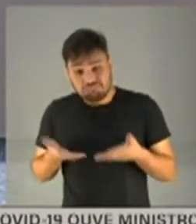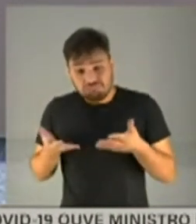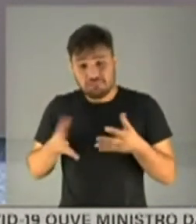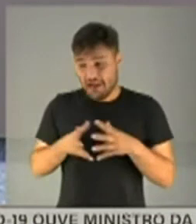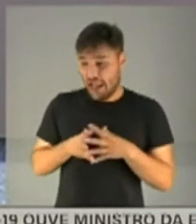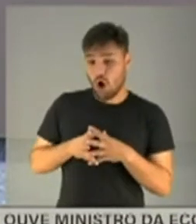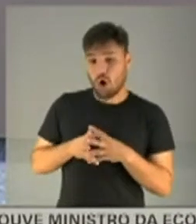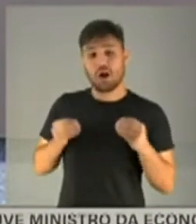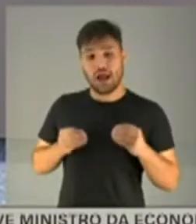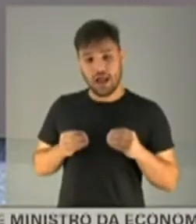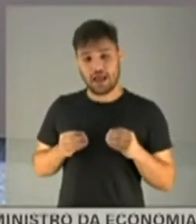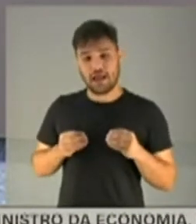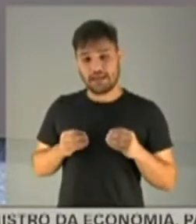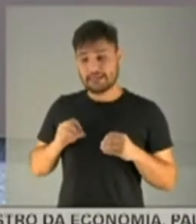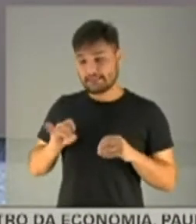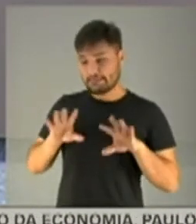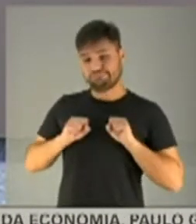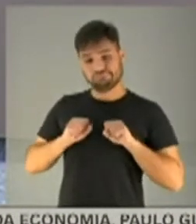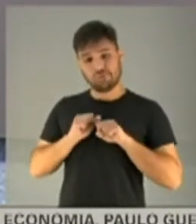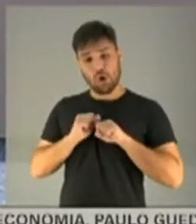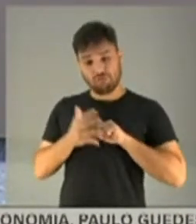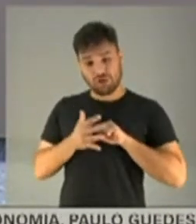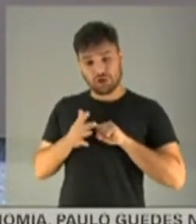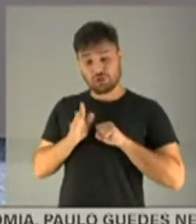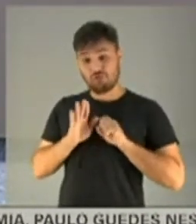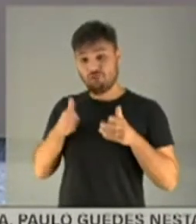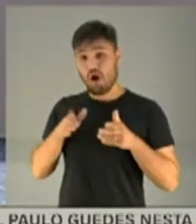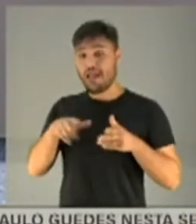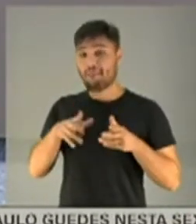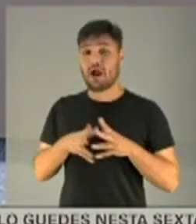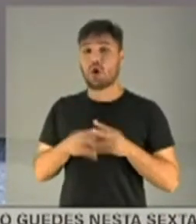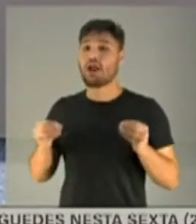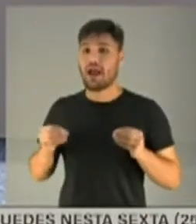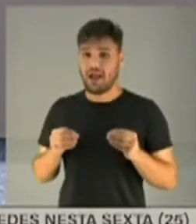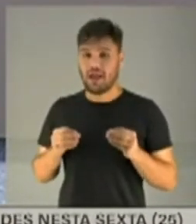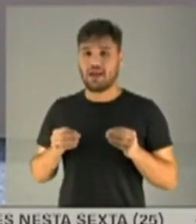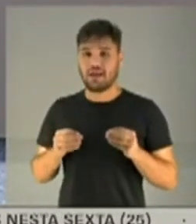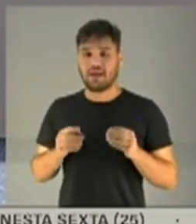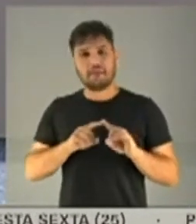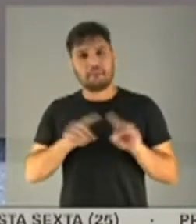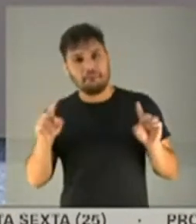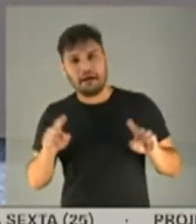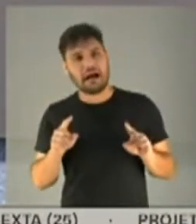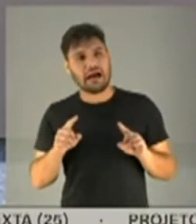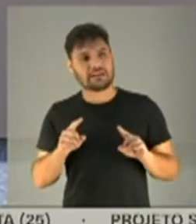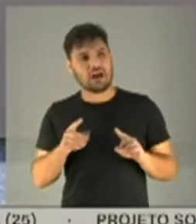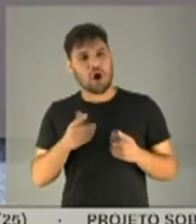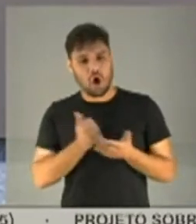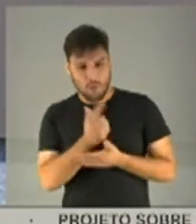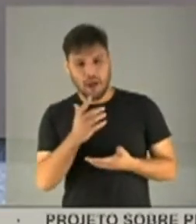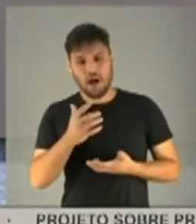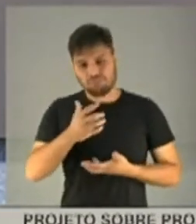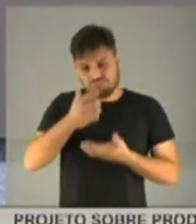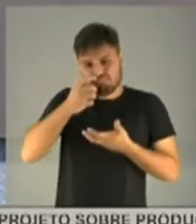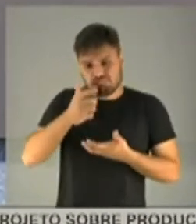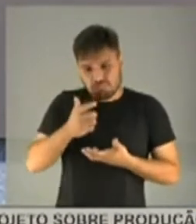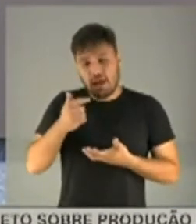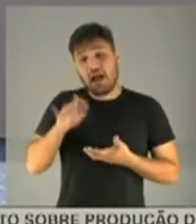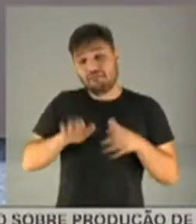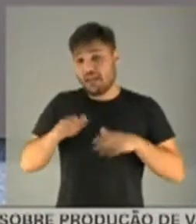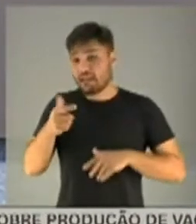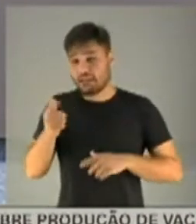pessoa que fosse acometida pelo vírus. Compra mais respirador, garante que tem oxigênio, às vezes infelizmente não